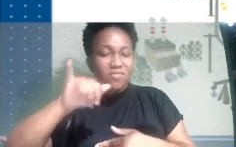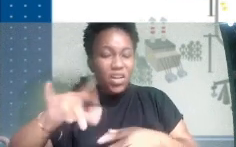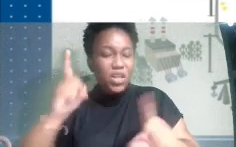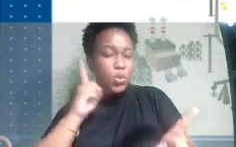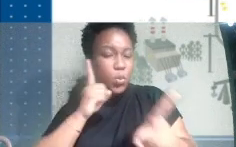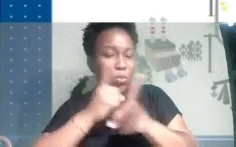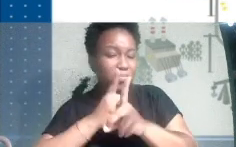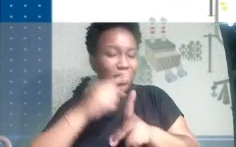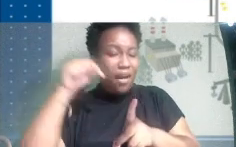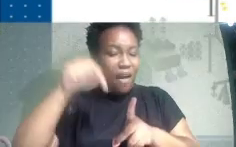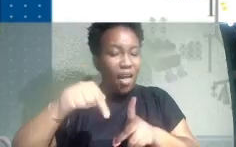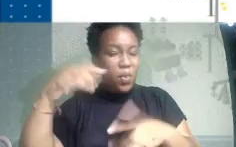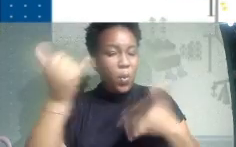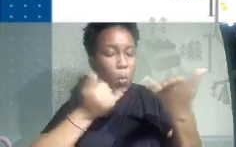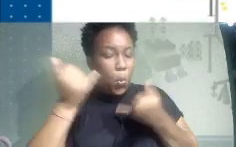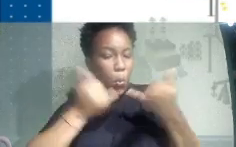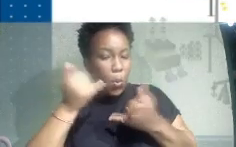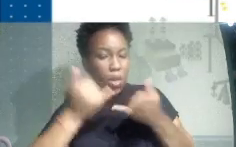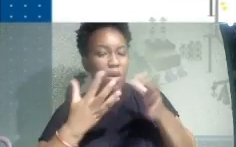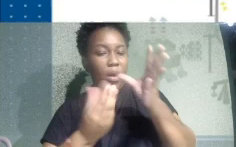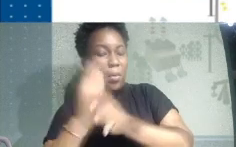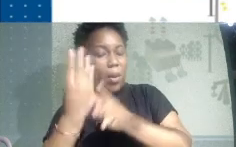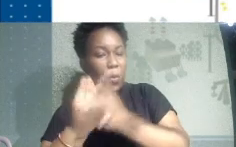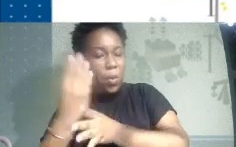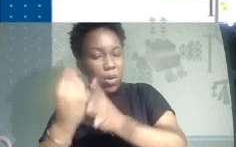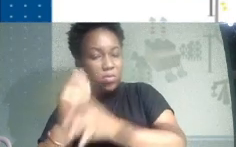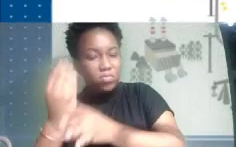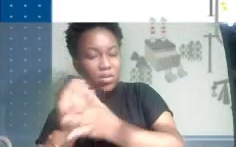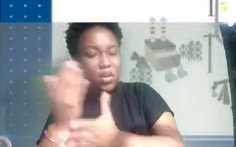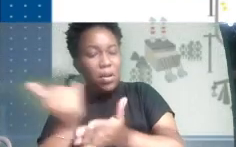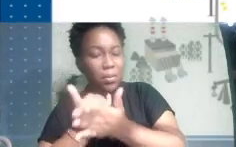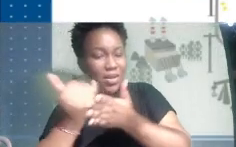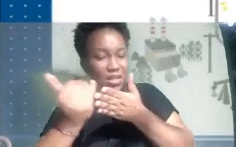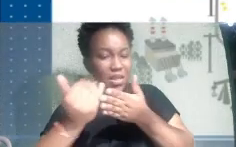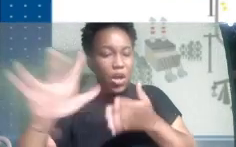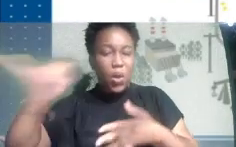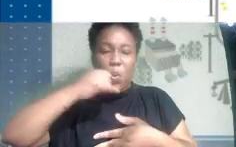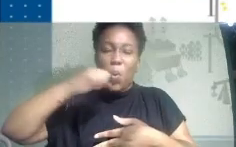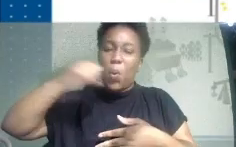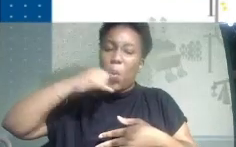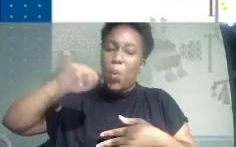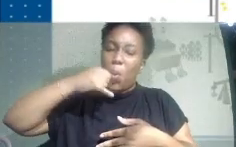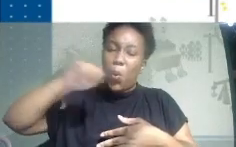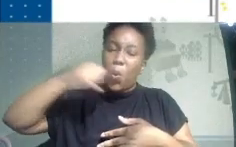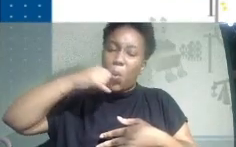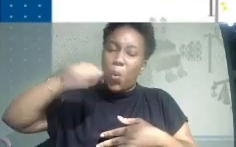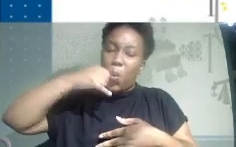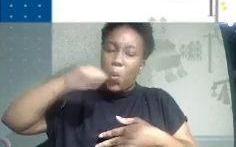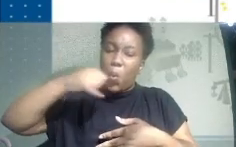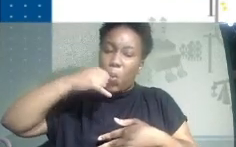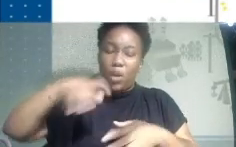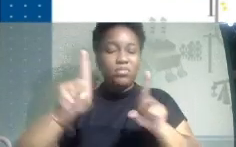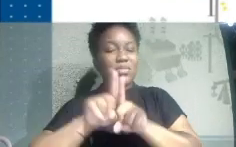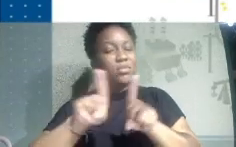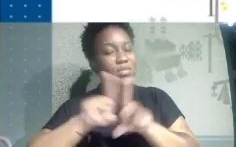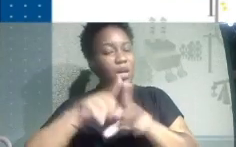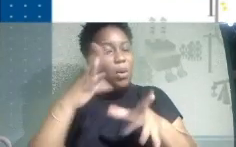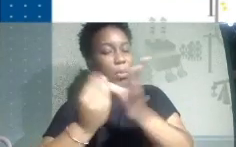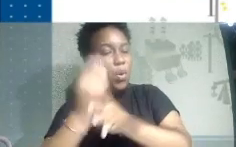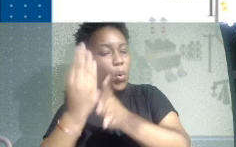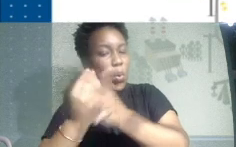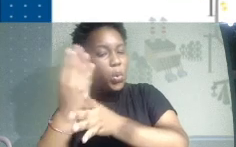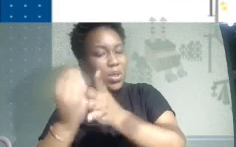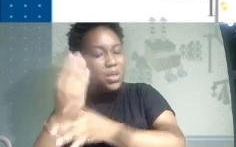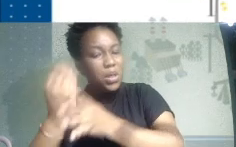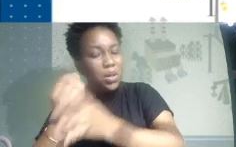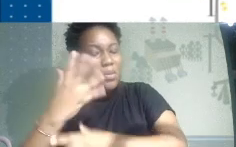oficiais, tá? Ele é produzido a partir de hidrelétricas. Mas nós temos também outras formas de produção de energia elétrica. Tá, mas